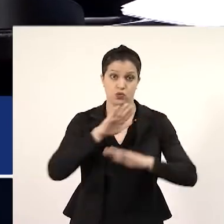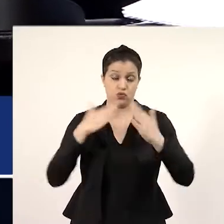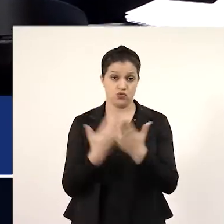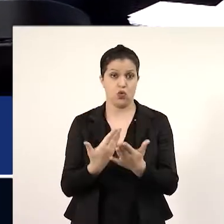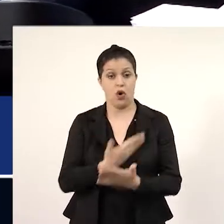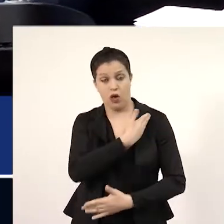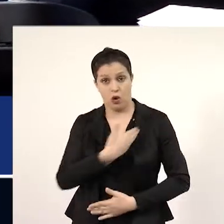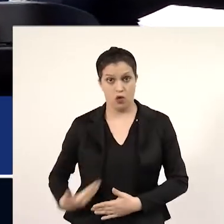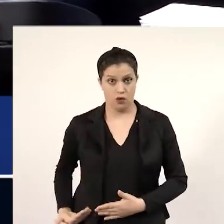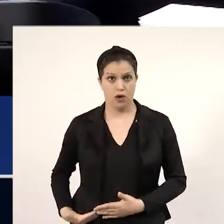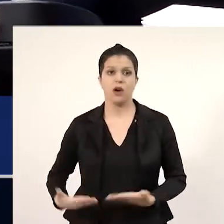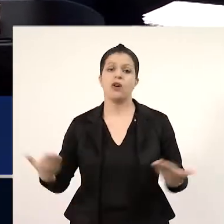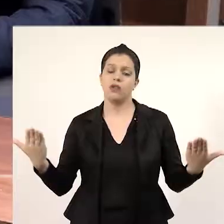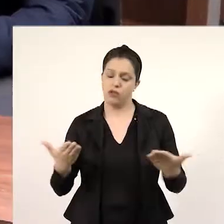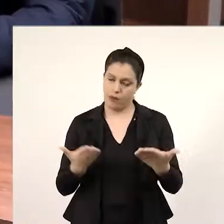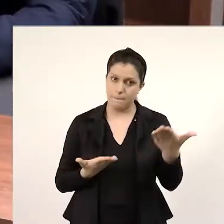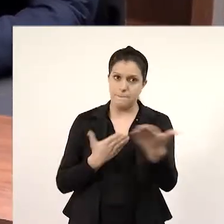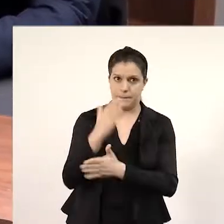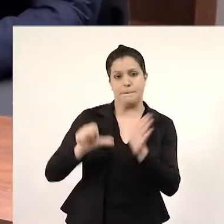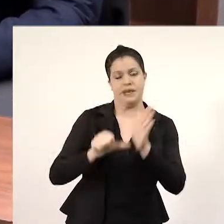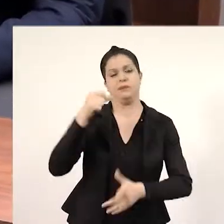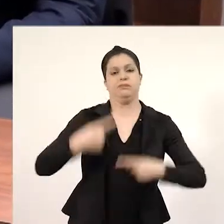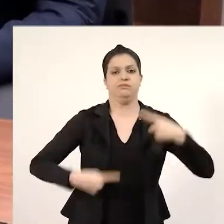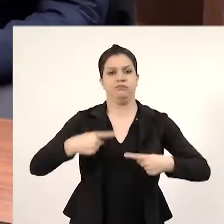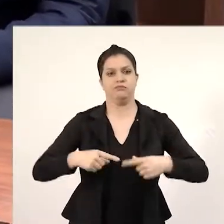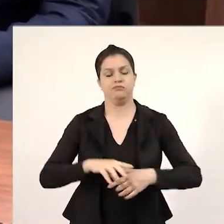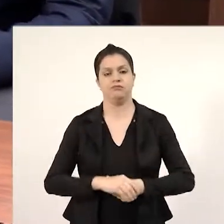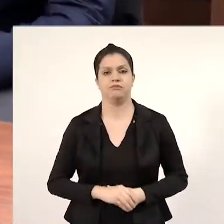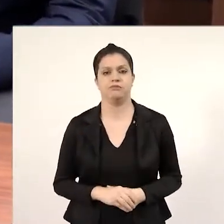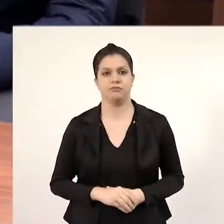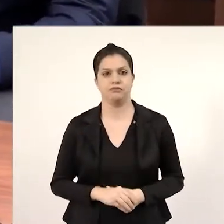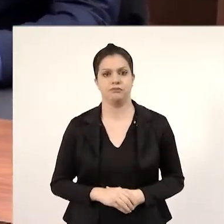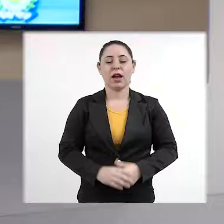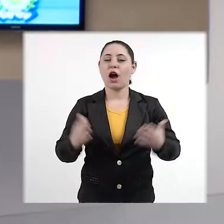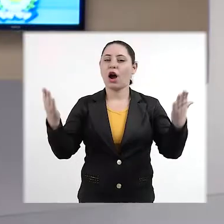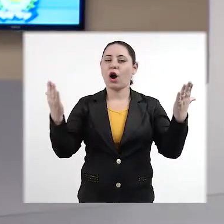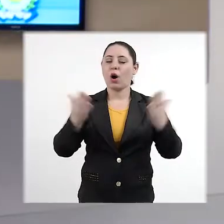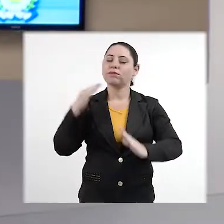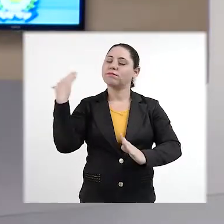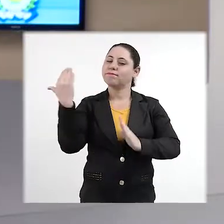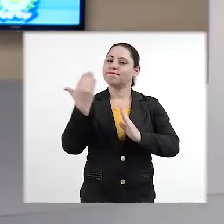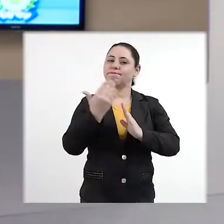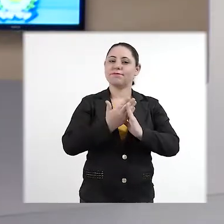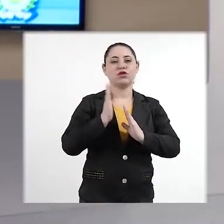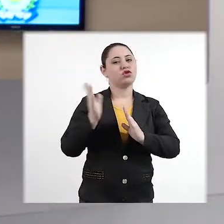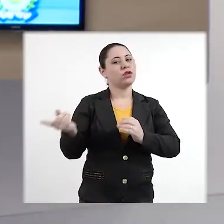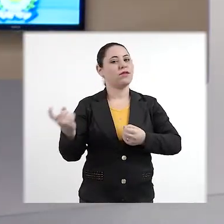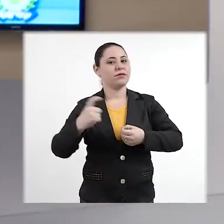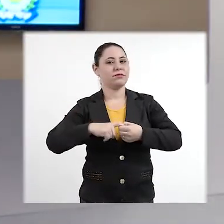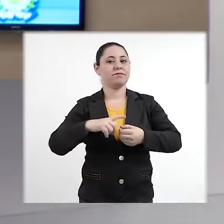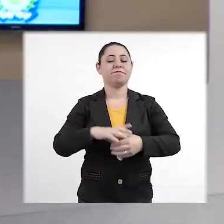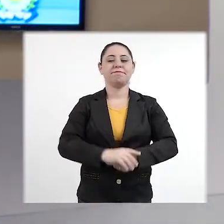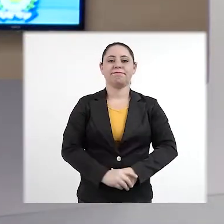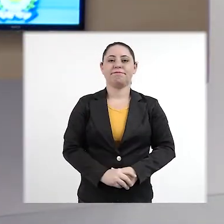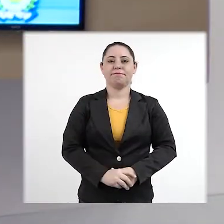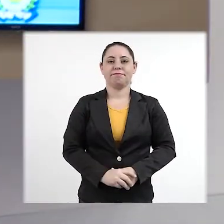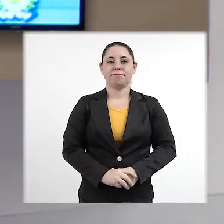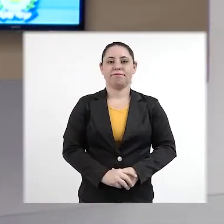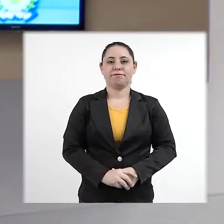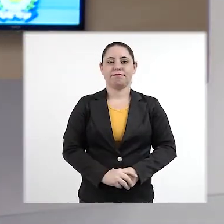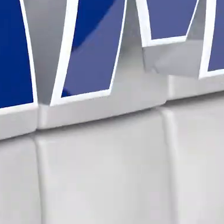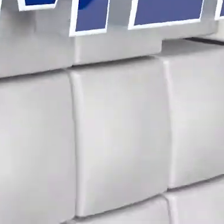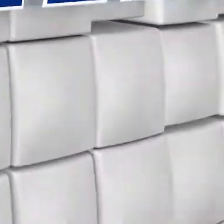rede estadual de ensino ao mercado de trabalho, foi aprovado em primeira discussão. Vamos para o breve intervalo e voltamos